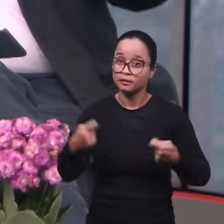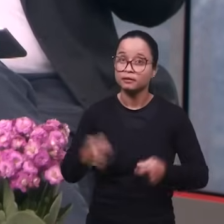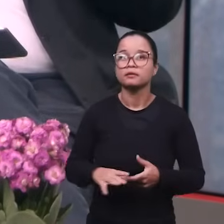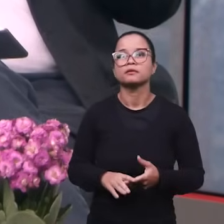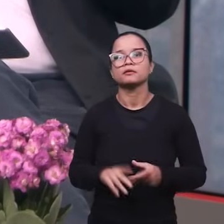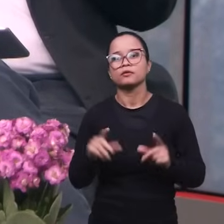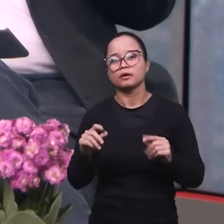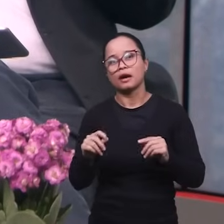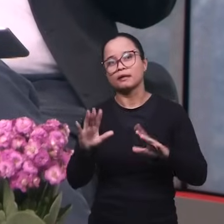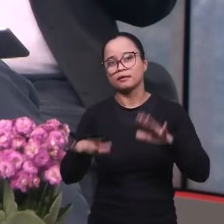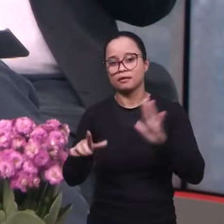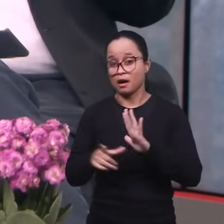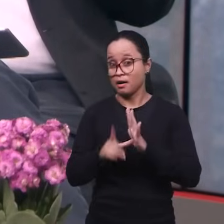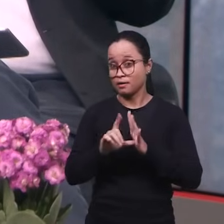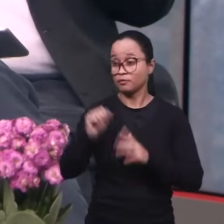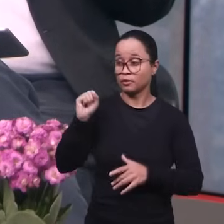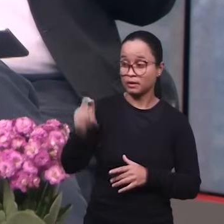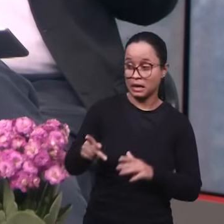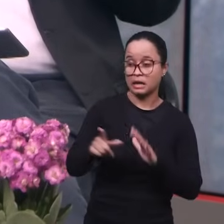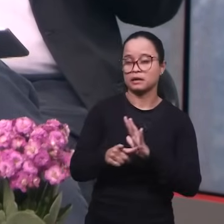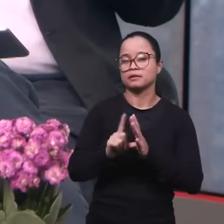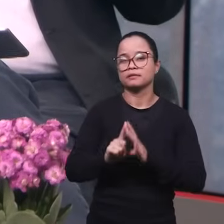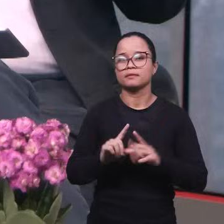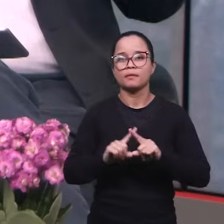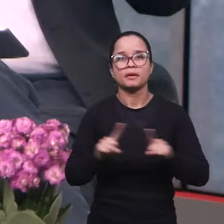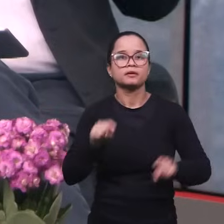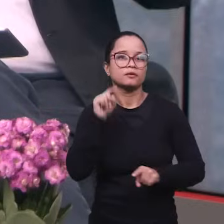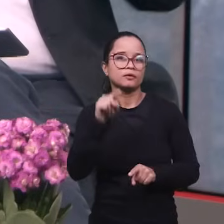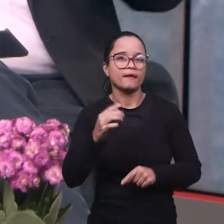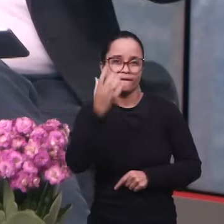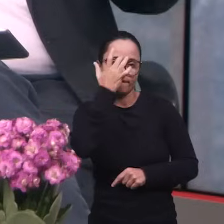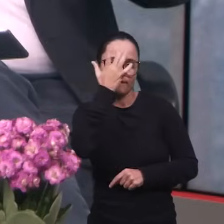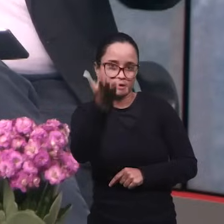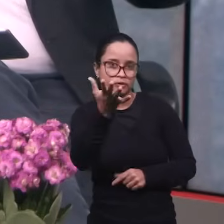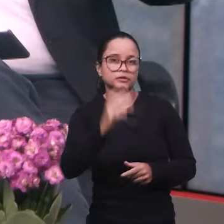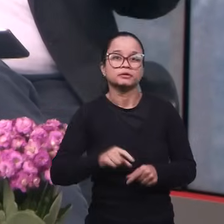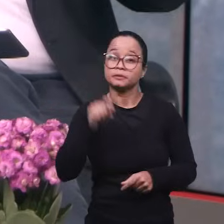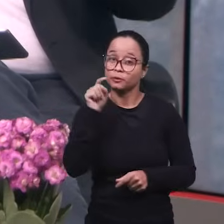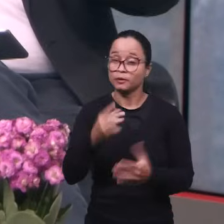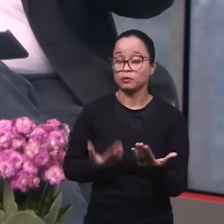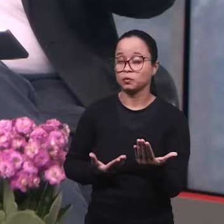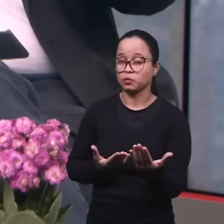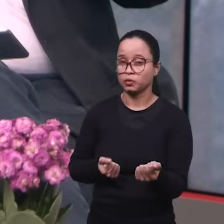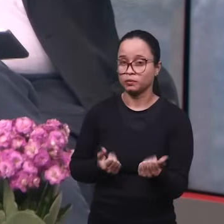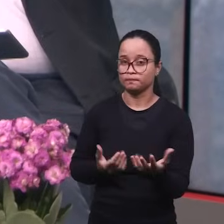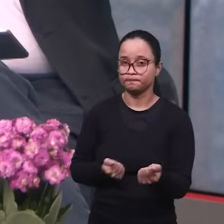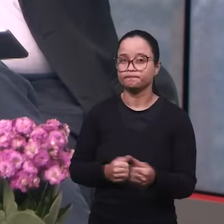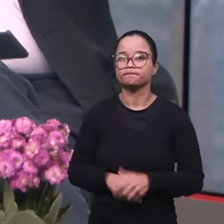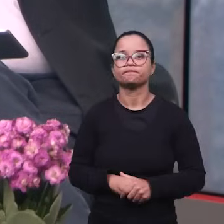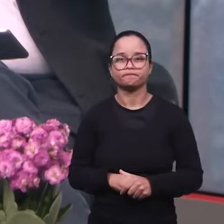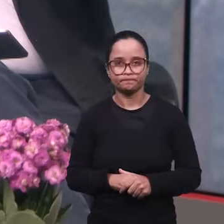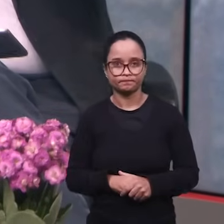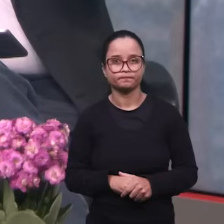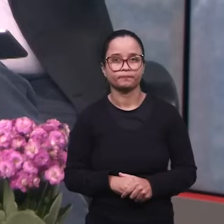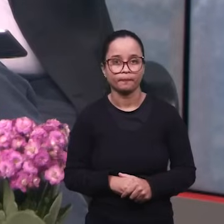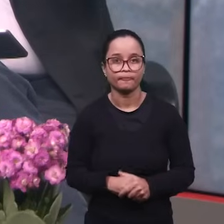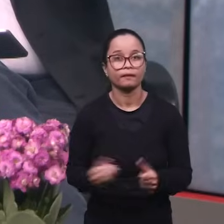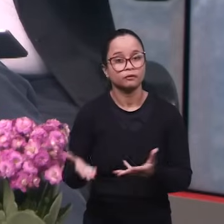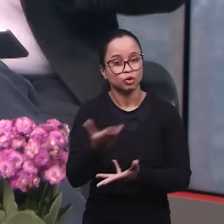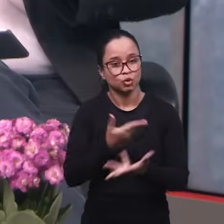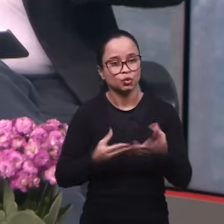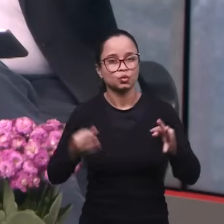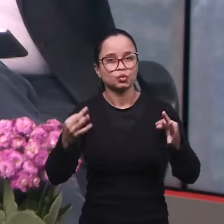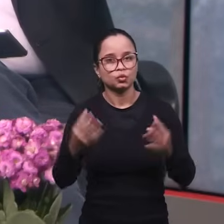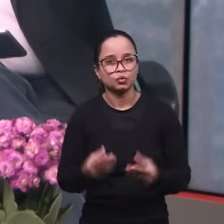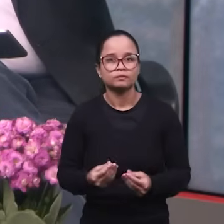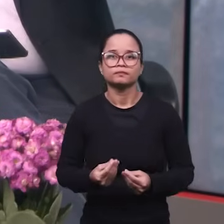aposentadoria precocemente, mas que é muito mais fácil para vocês jovens lidarem com isso